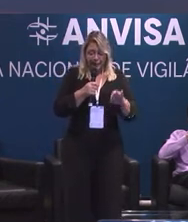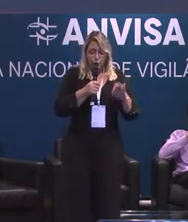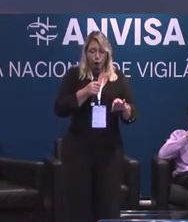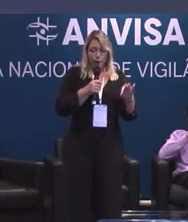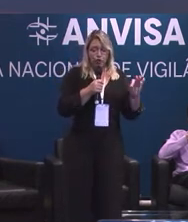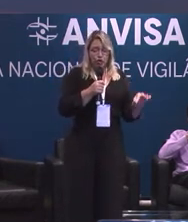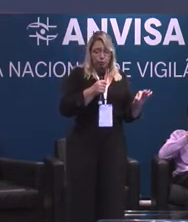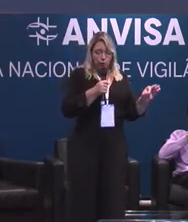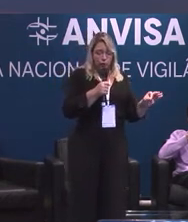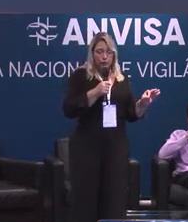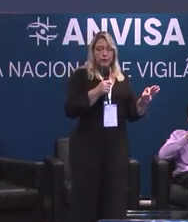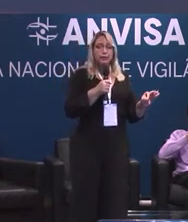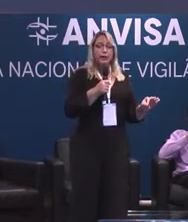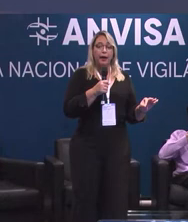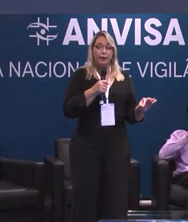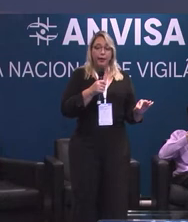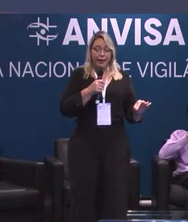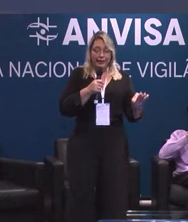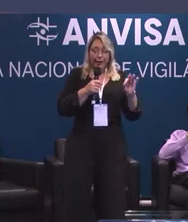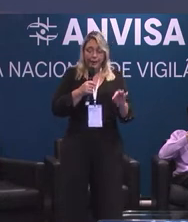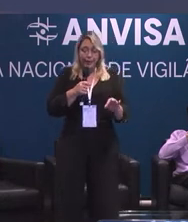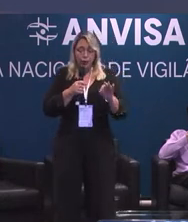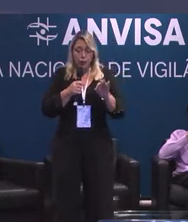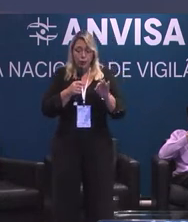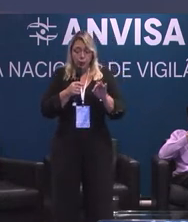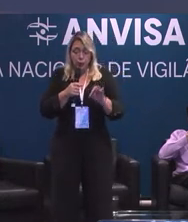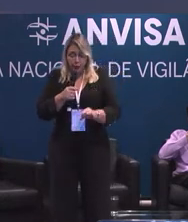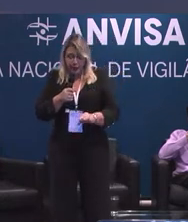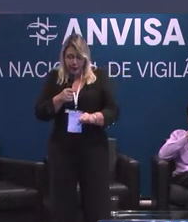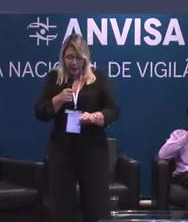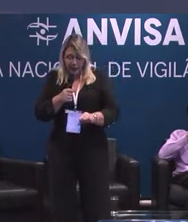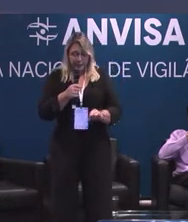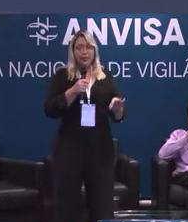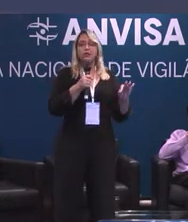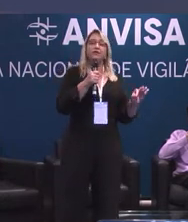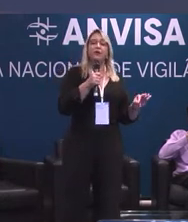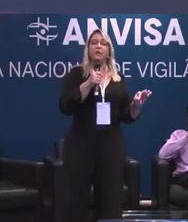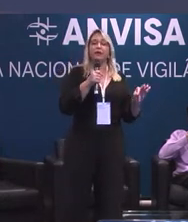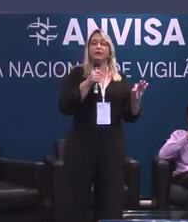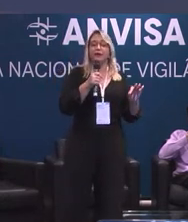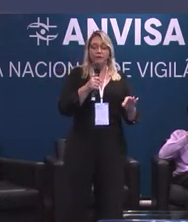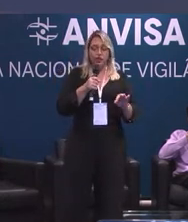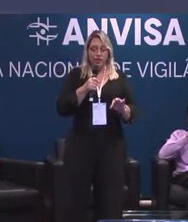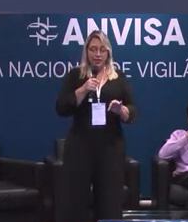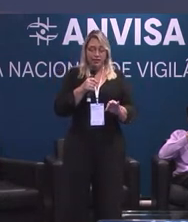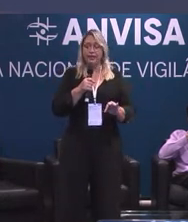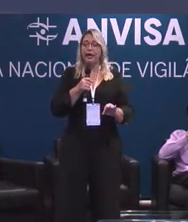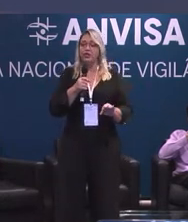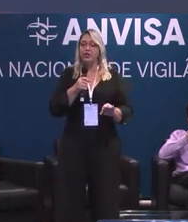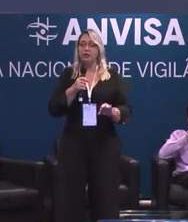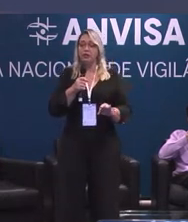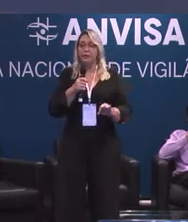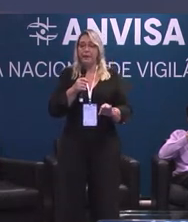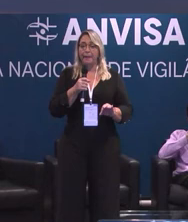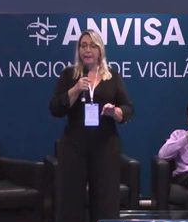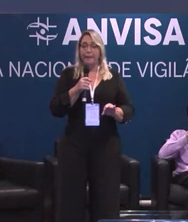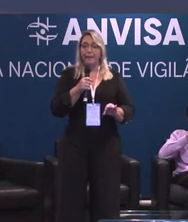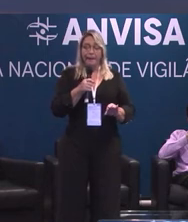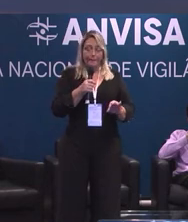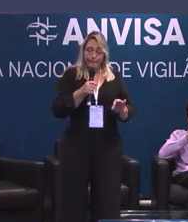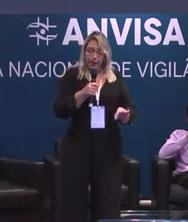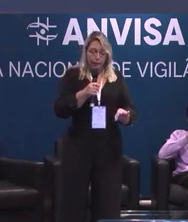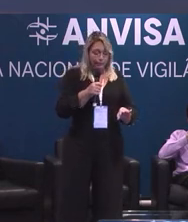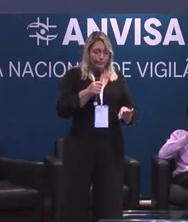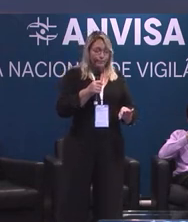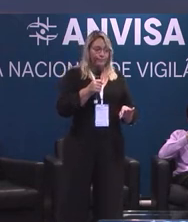no projeto Código Sanitário, depende única e exclusivamente da vigilância sanitária, gente?